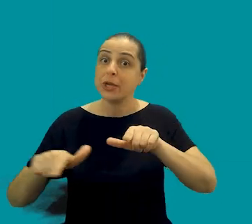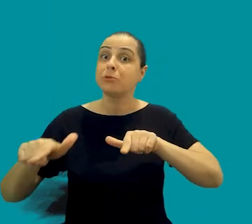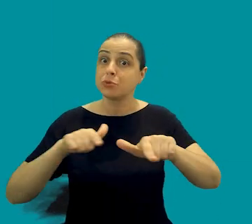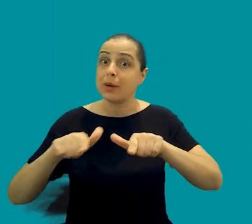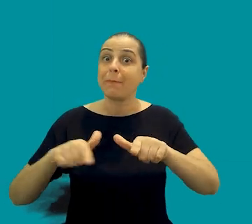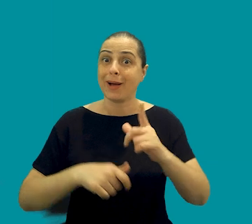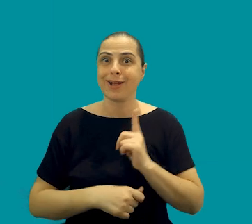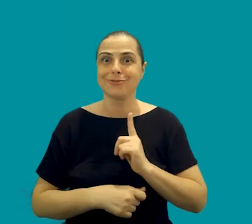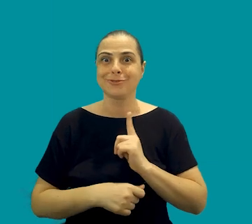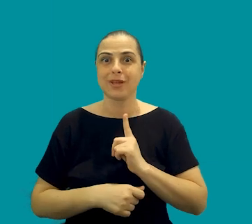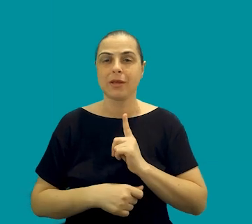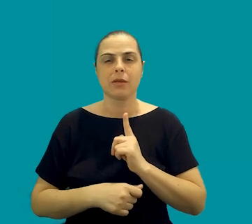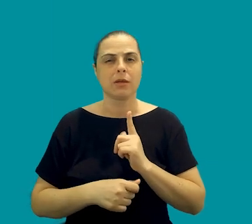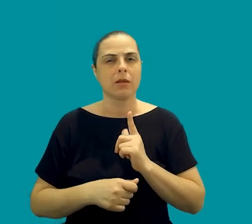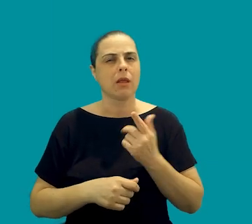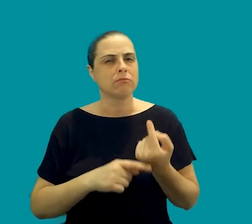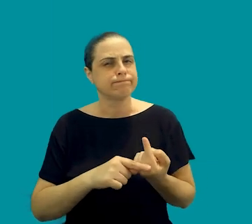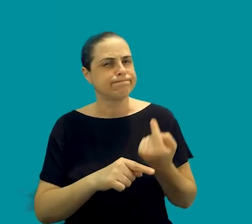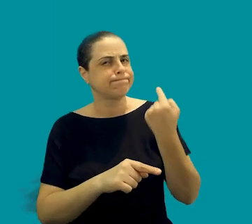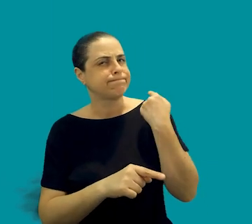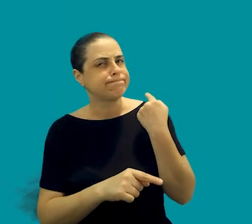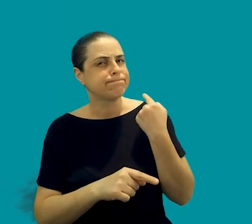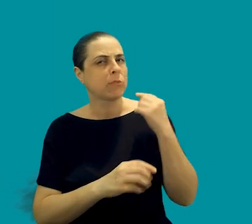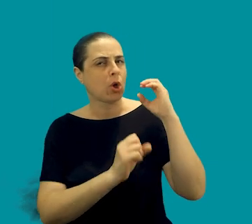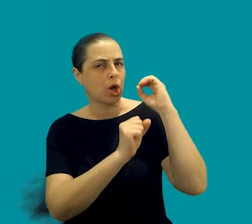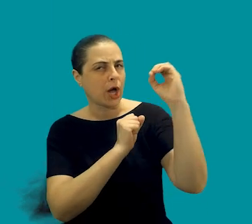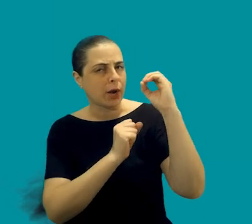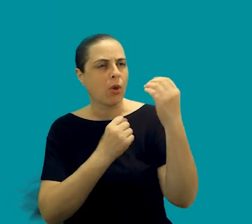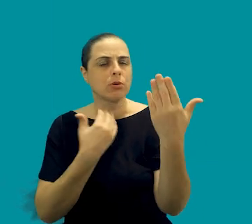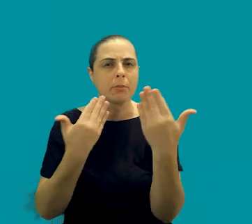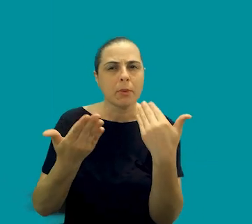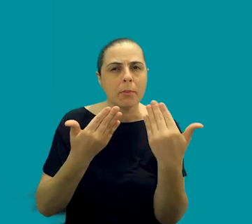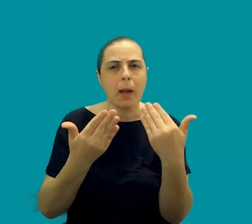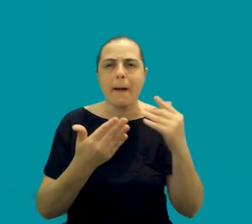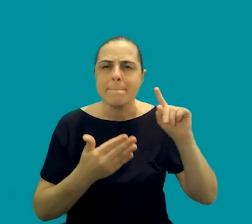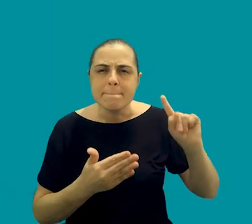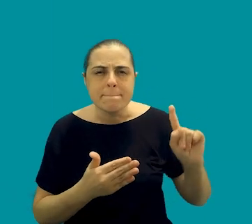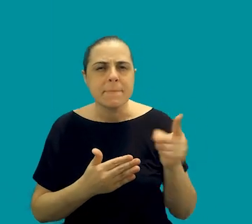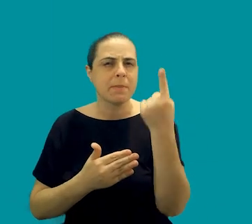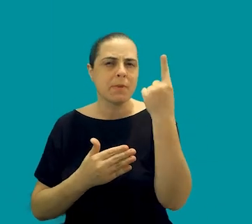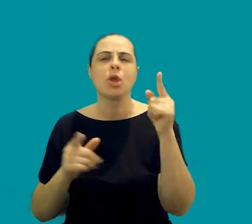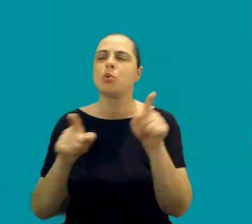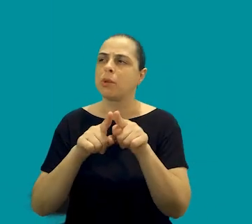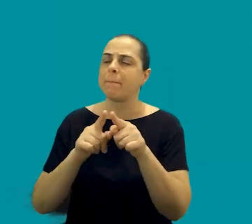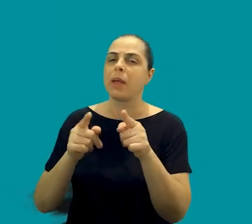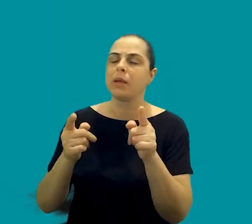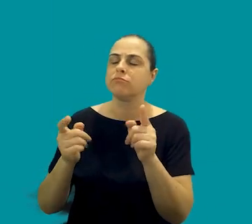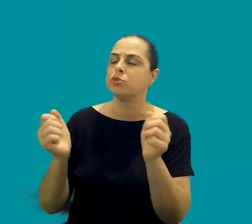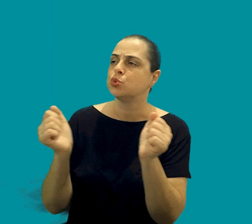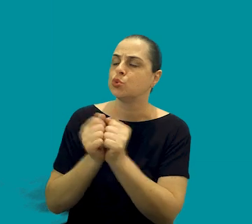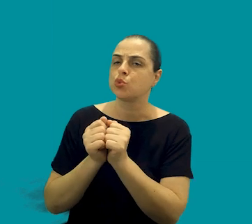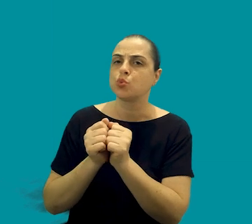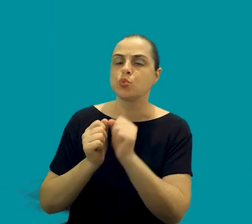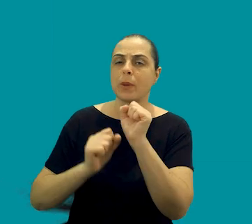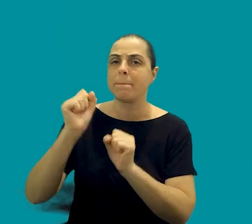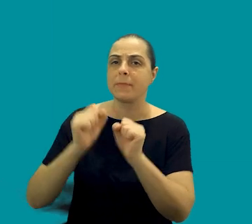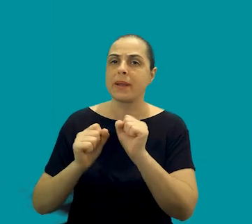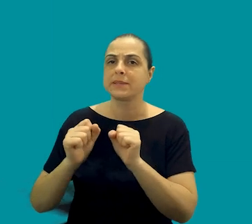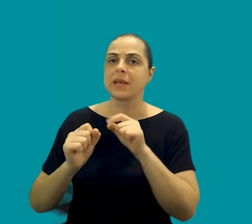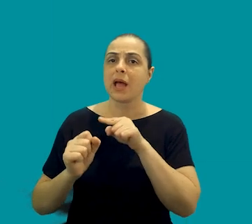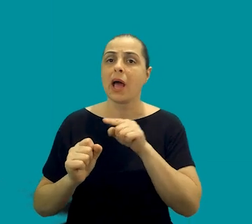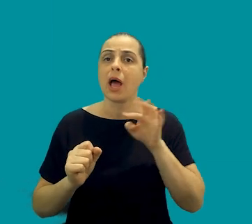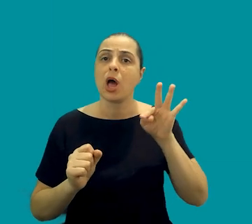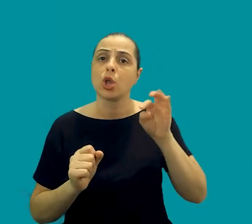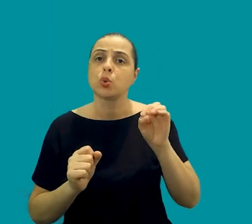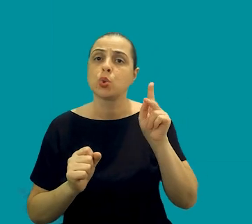E o que se percebeu nas primeiras conversas com o Carlotas, com a Tóquio, é que esse direito, por exemplo, quando a gente pegava